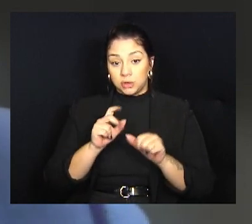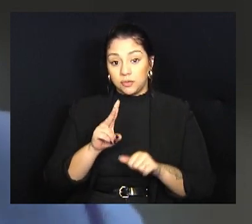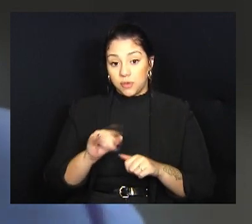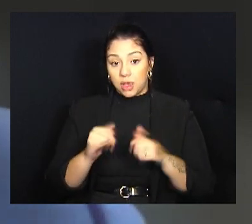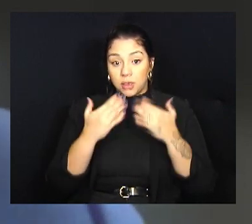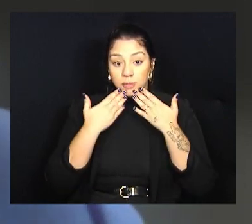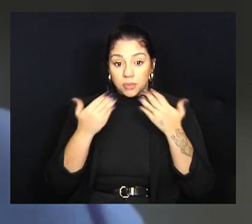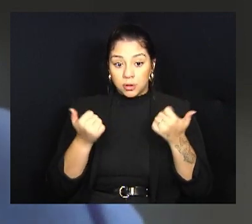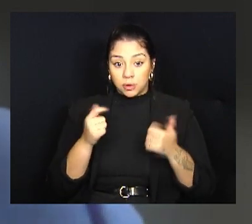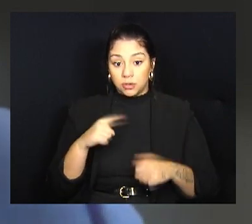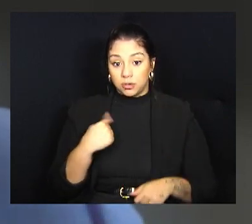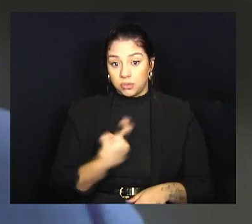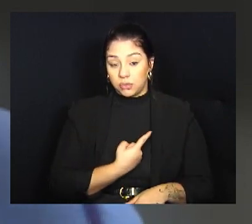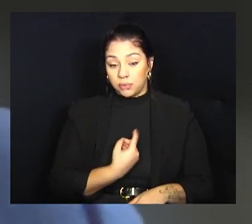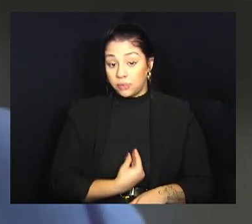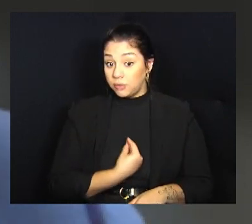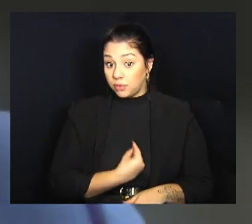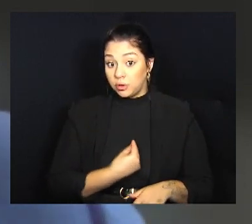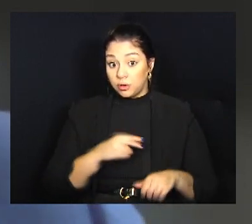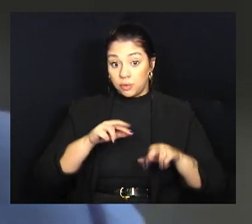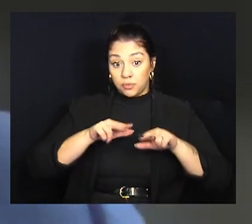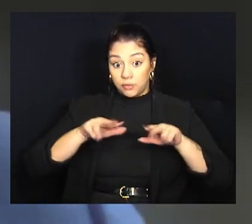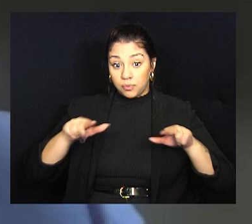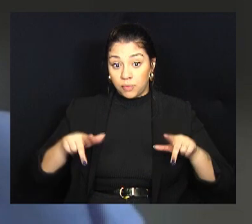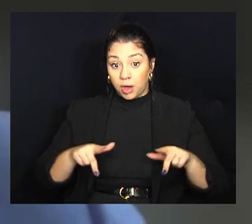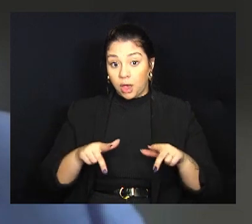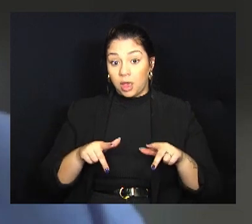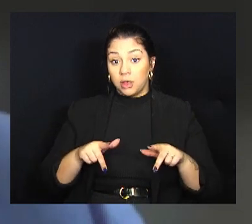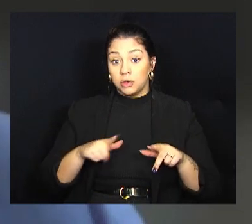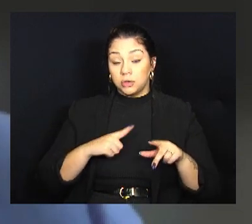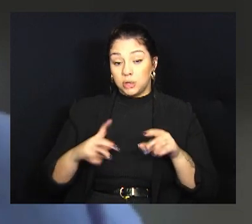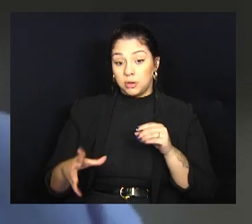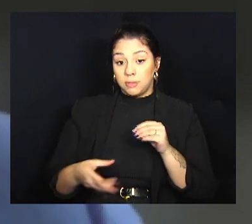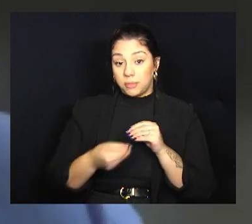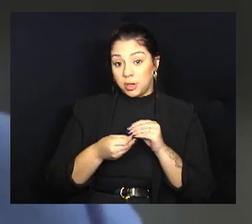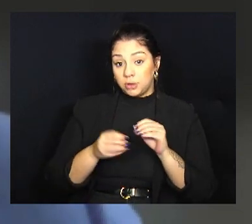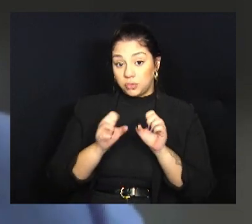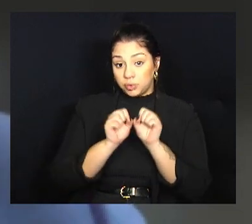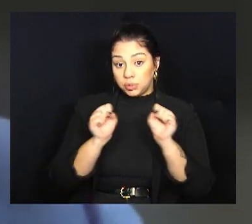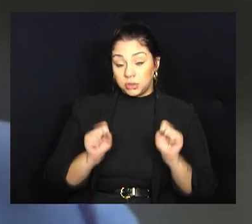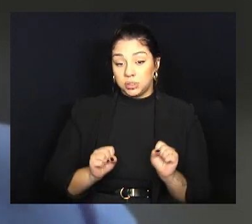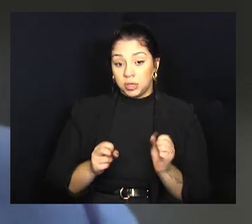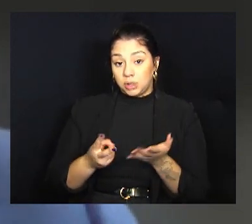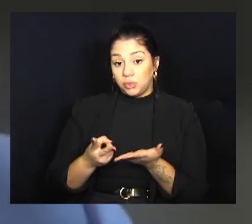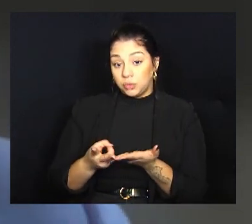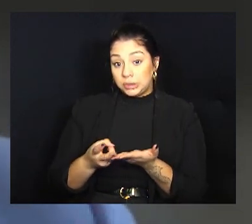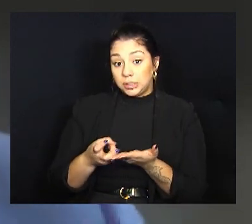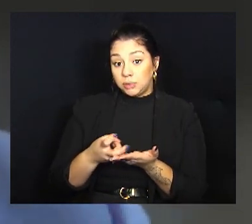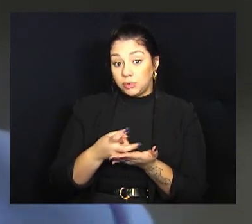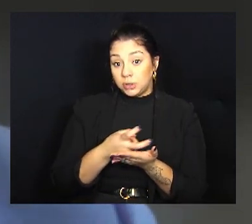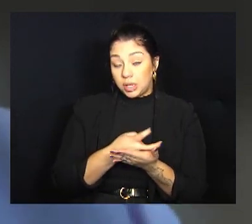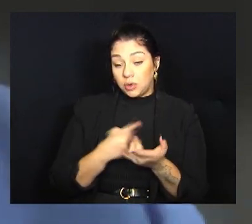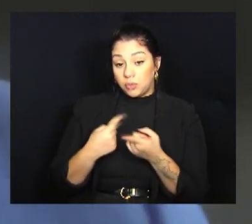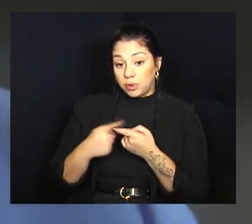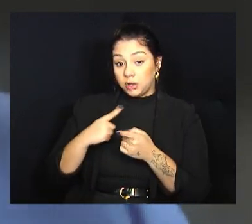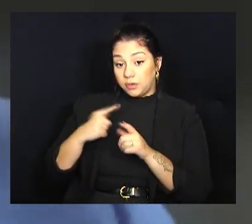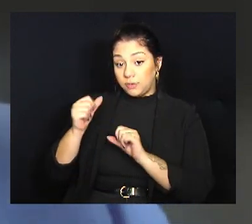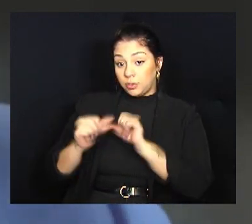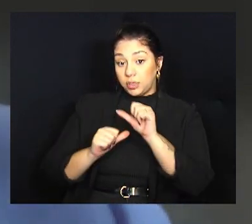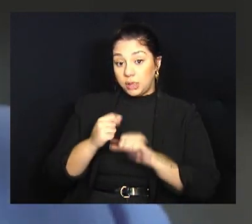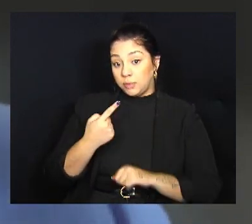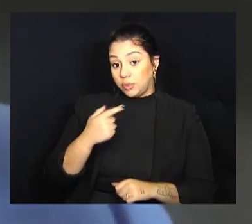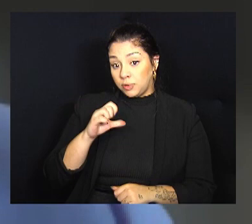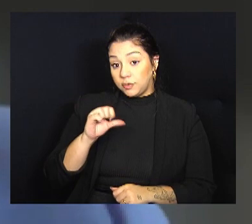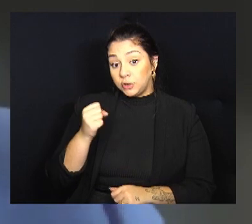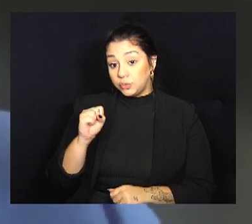Nós vivemos de várias emendas do nosso sistema tributário. O nosso sistema tributário é antigo. Quando ele foi reformulado em 88, ele